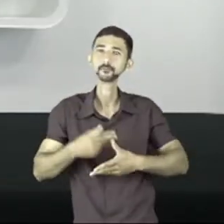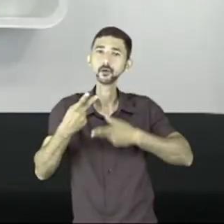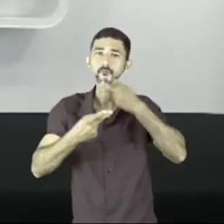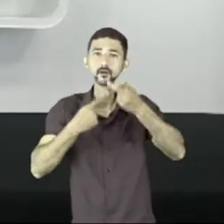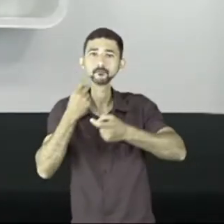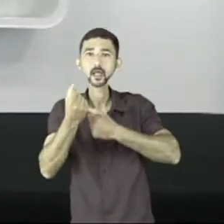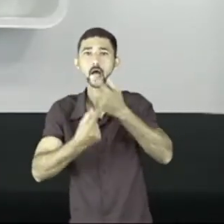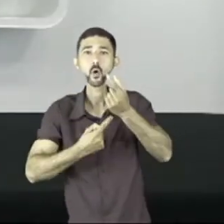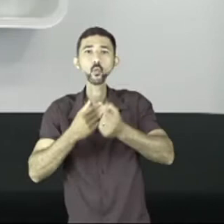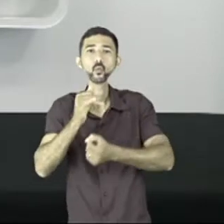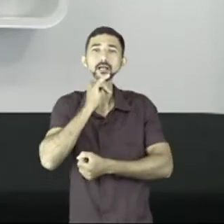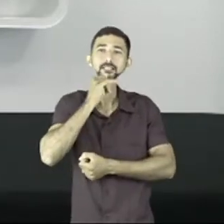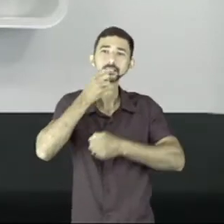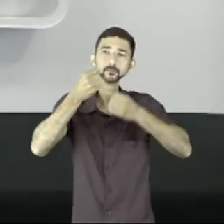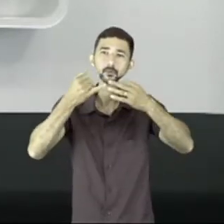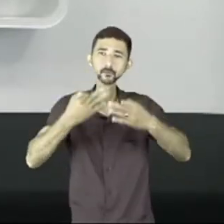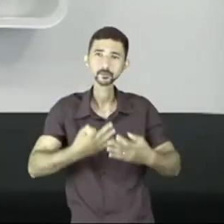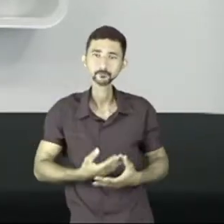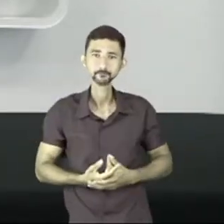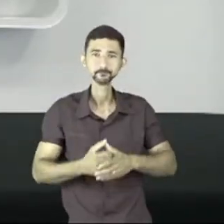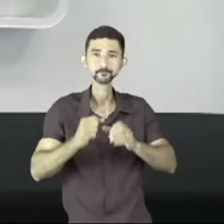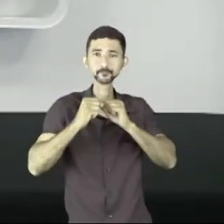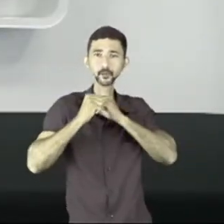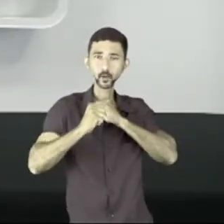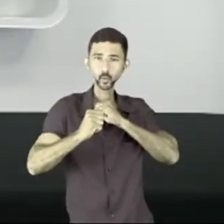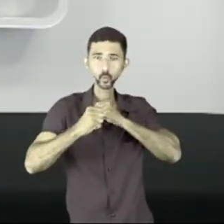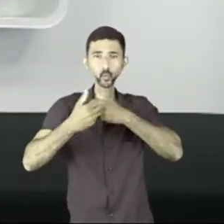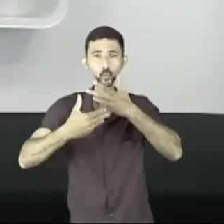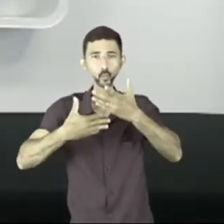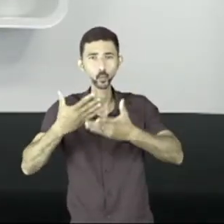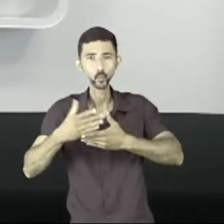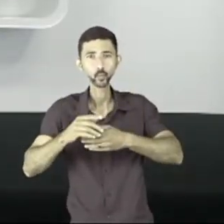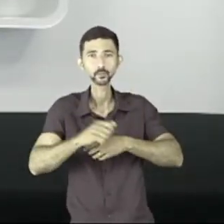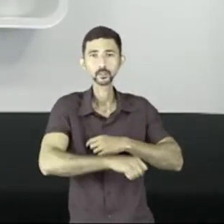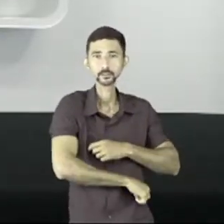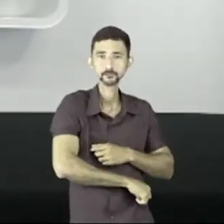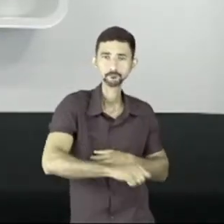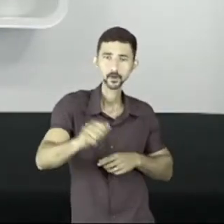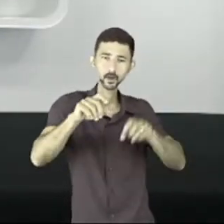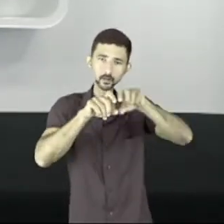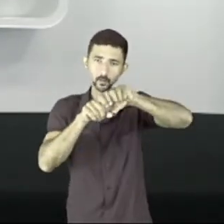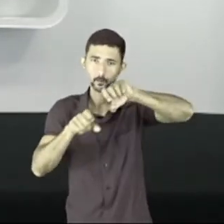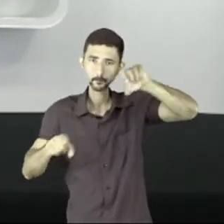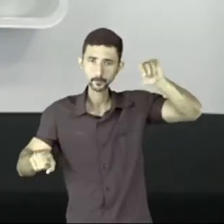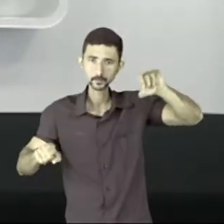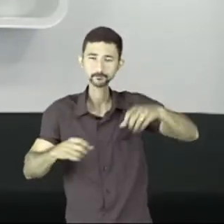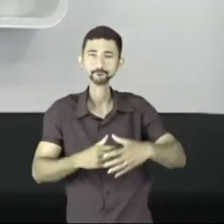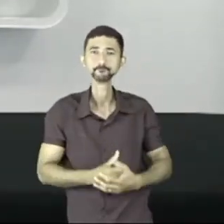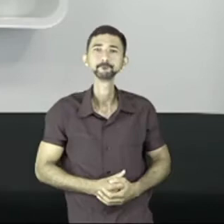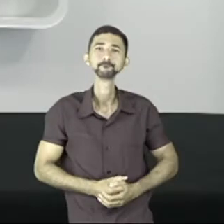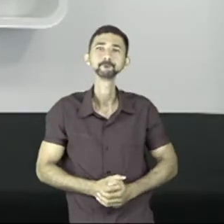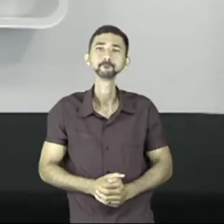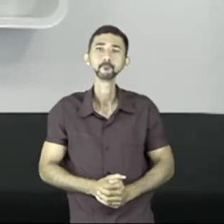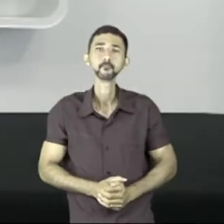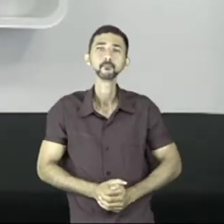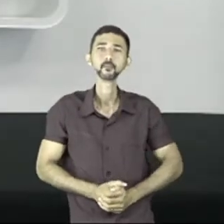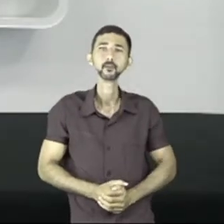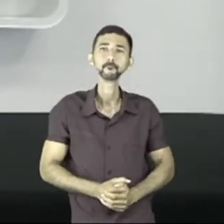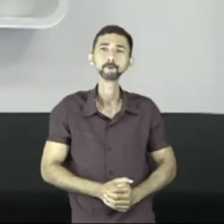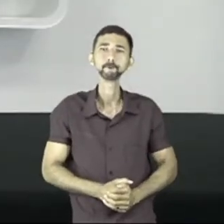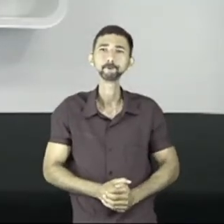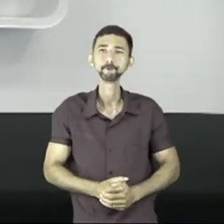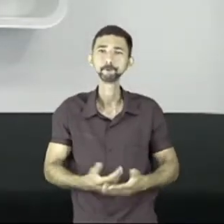aí alguns exemplos dessas lutas com espadas e com bastões. Tá? Nós vamos